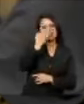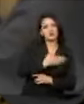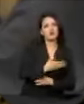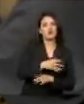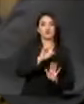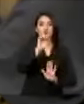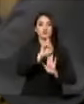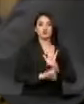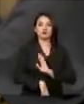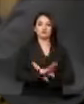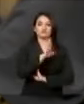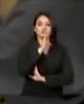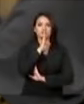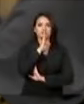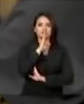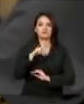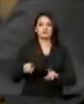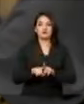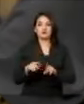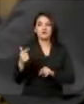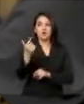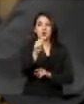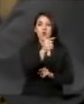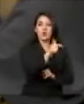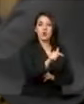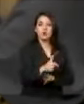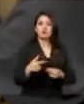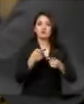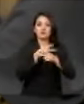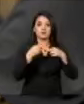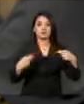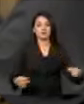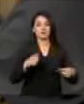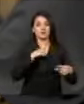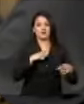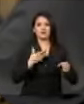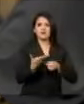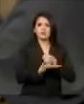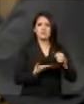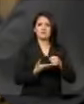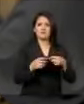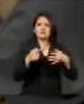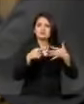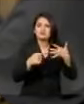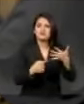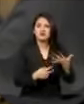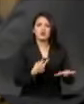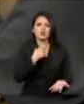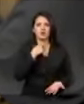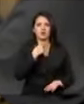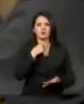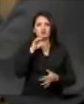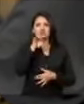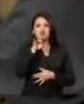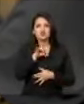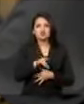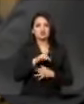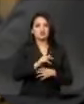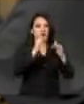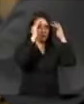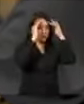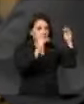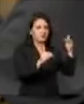ao silêncio e tantos outros comezinhos, princípios, não poderiam ficar à mercê do legislador ordinário, à mercê